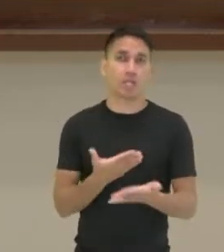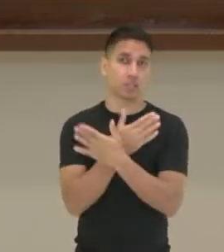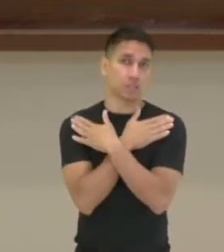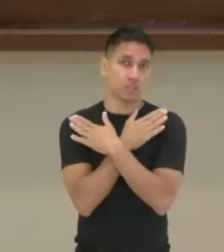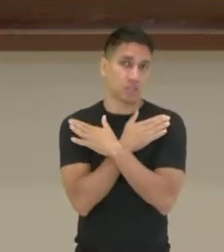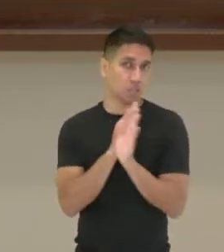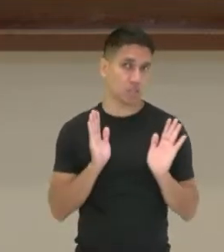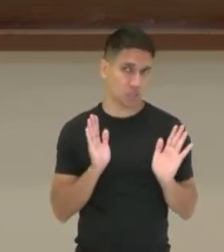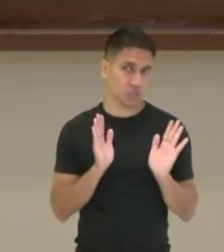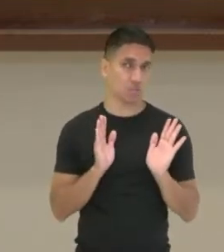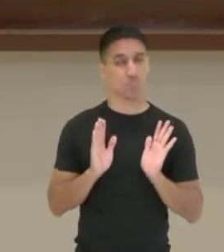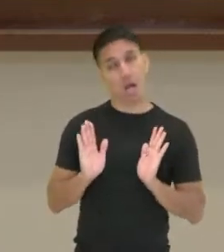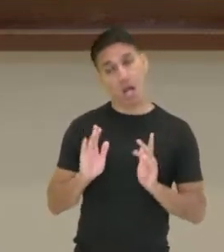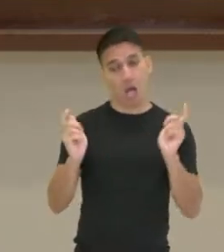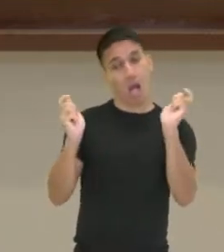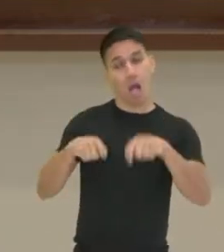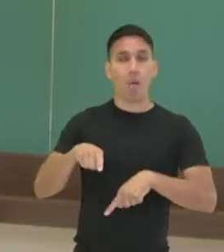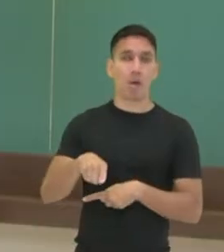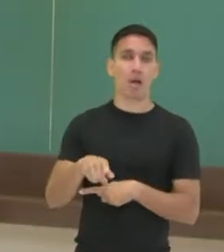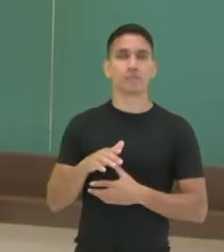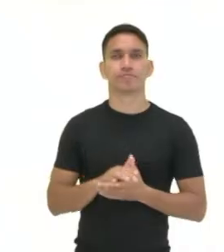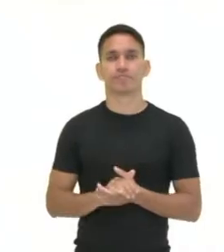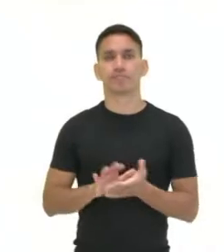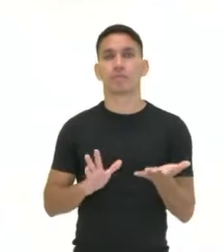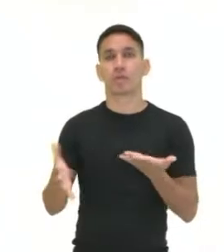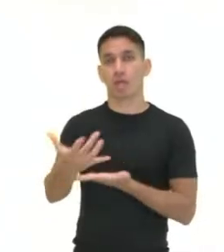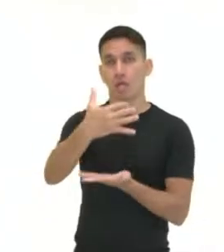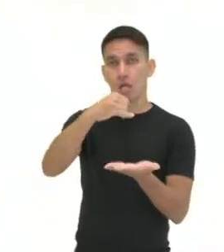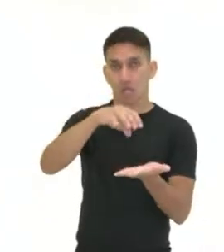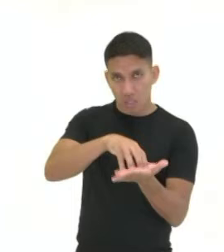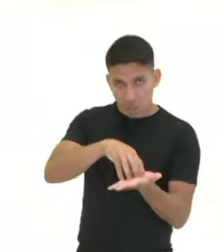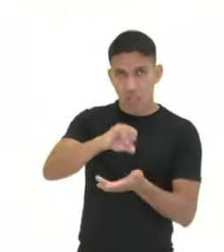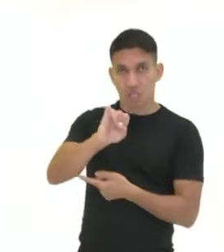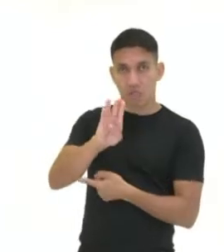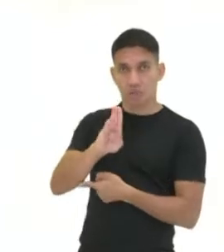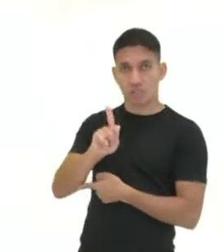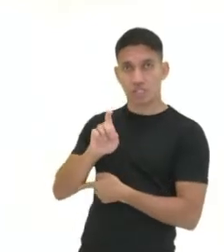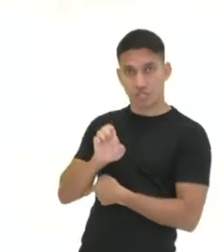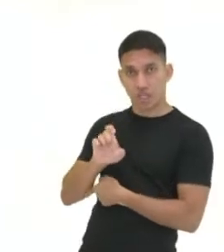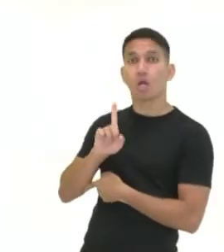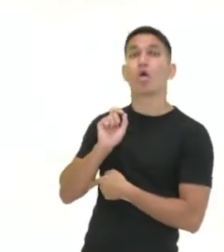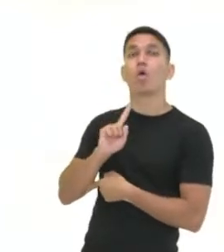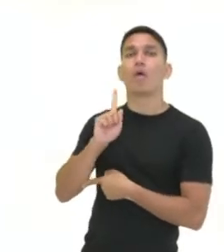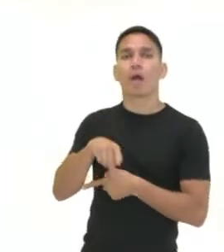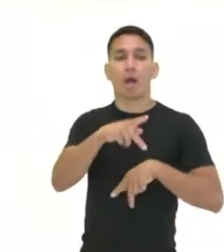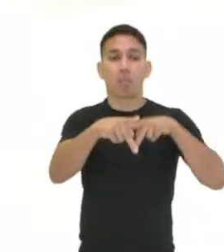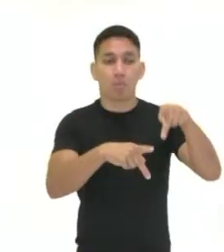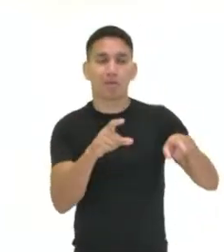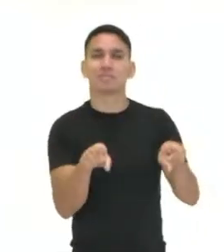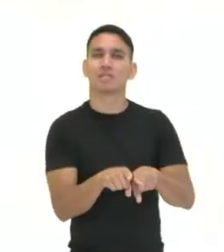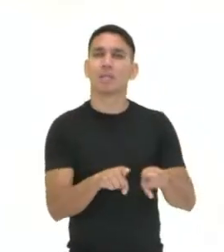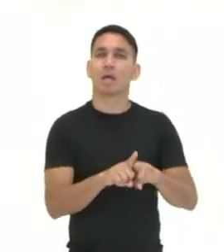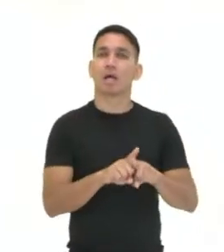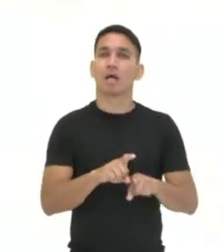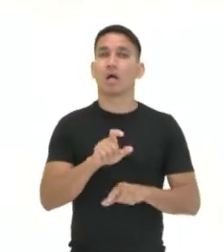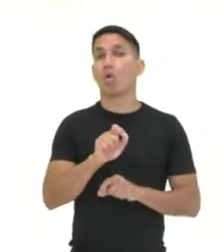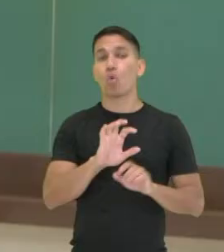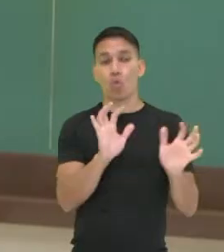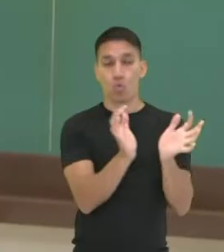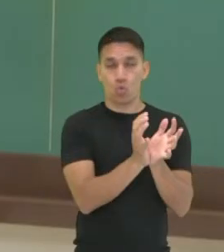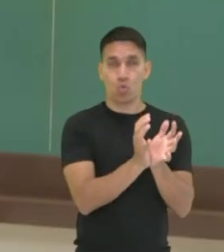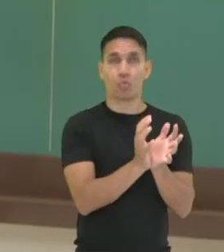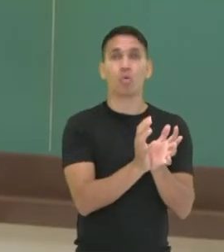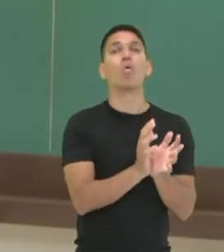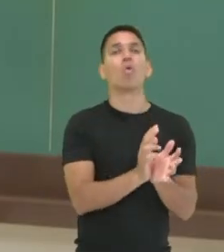desemprego, ok? O IBGE classifica como população também ocupada e população desocupada,